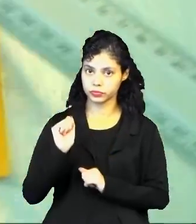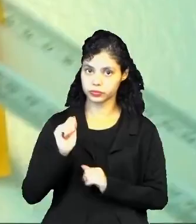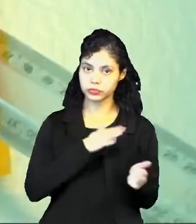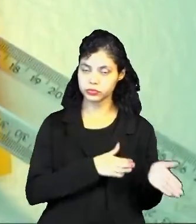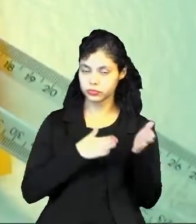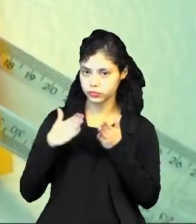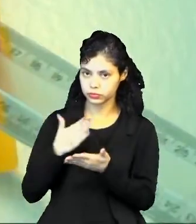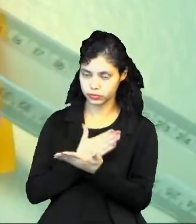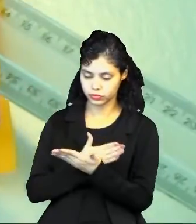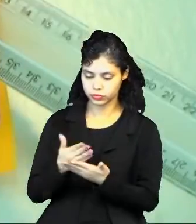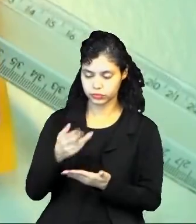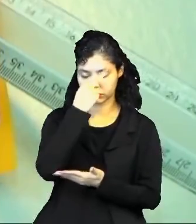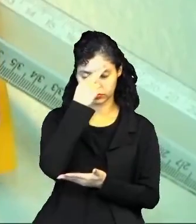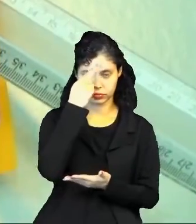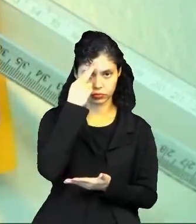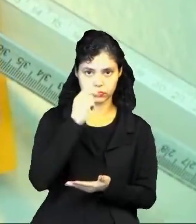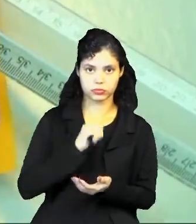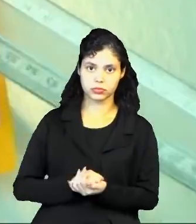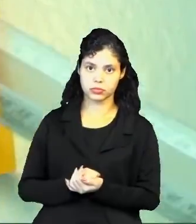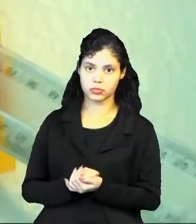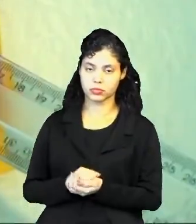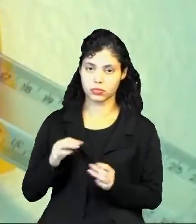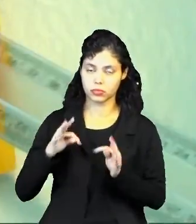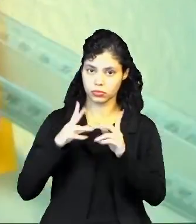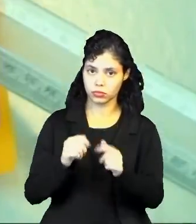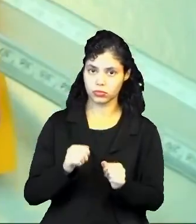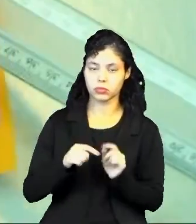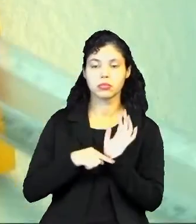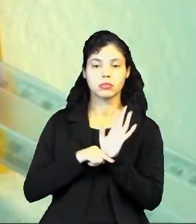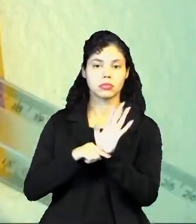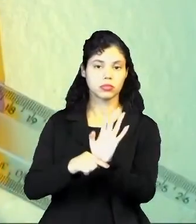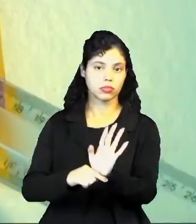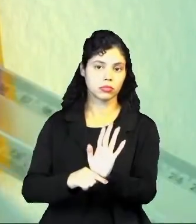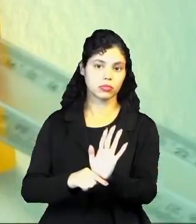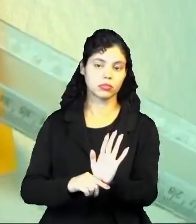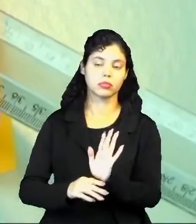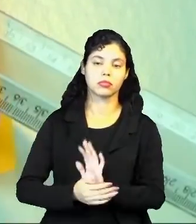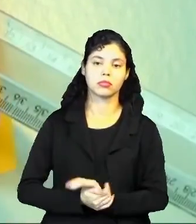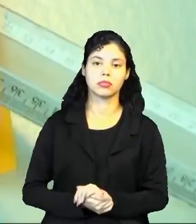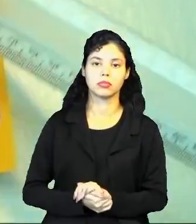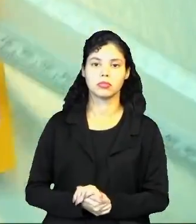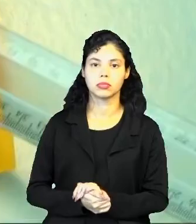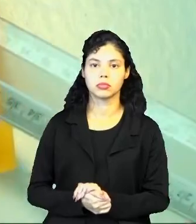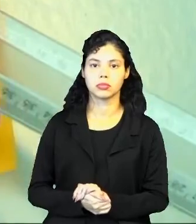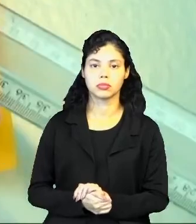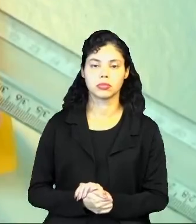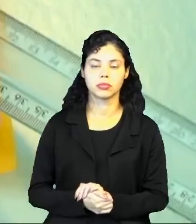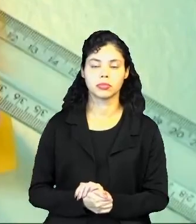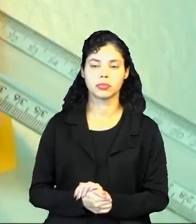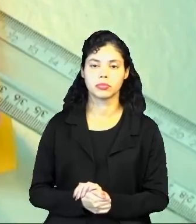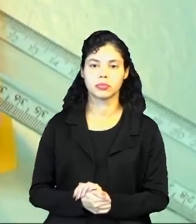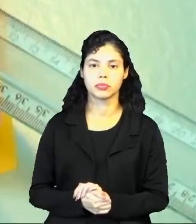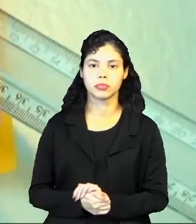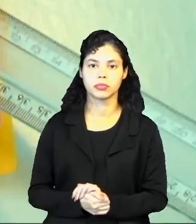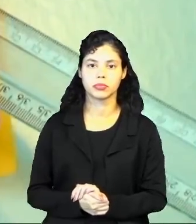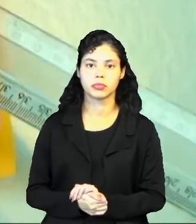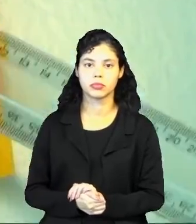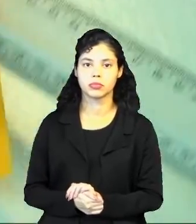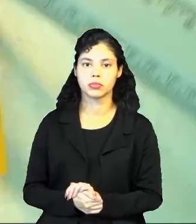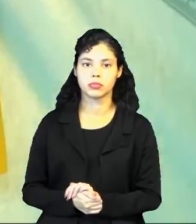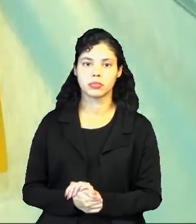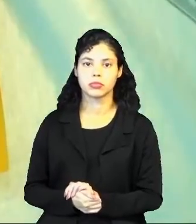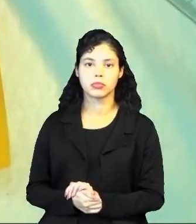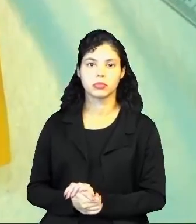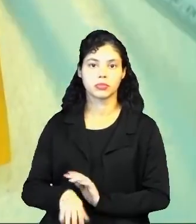a parte do início da história onde os protagonistas são apresentados ao seu mundo normal, no seu mundo normal.